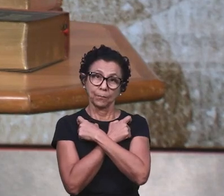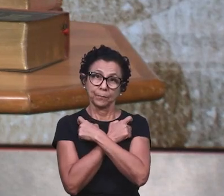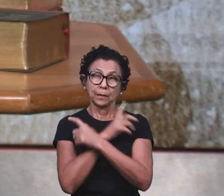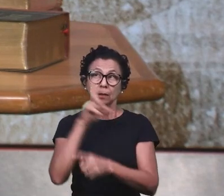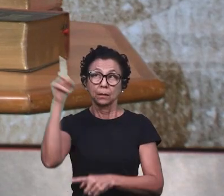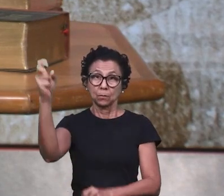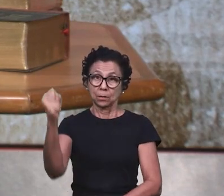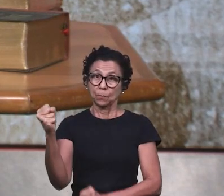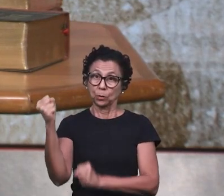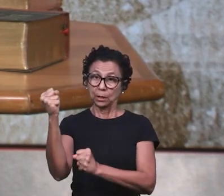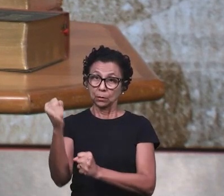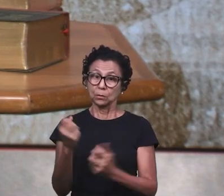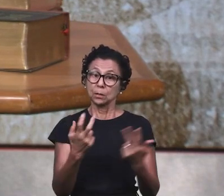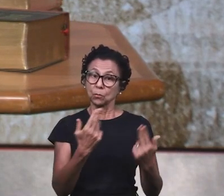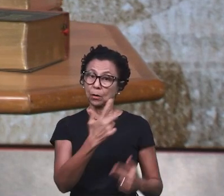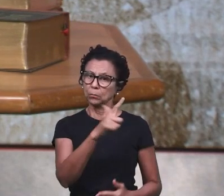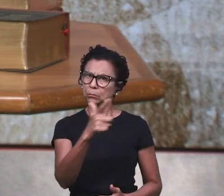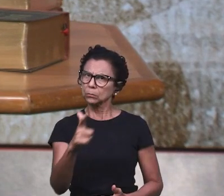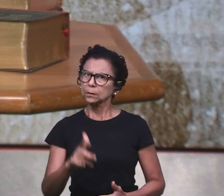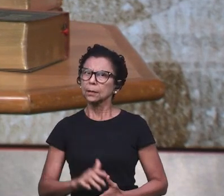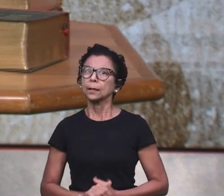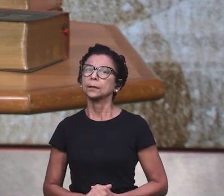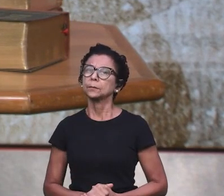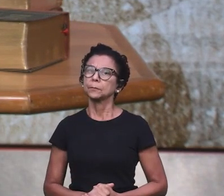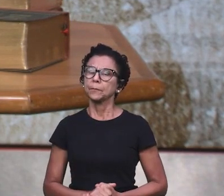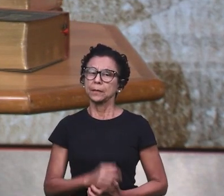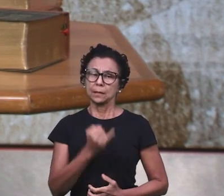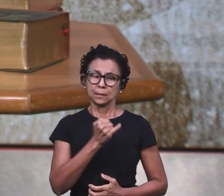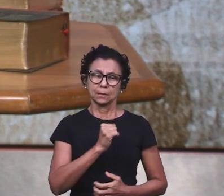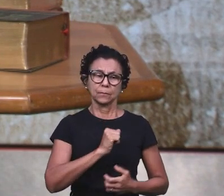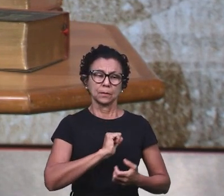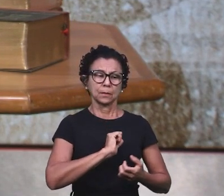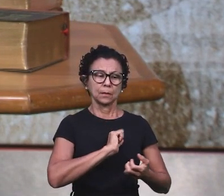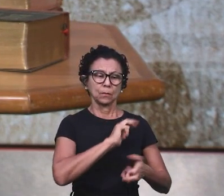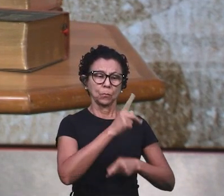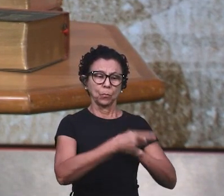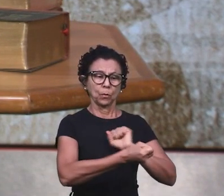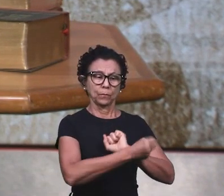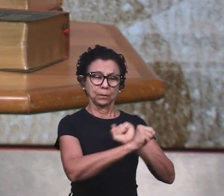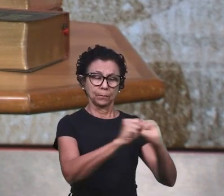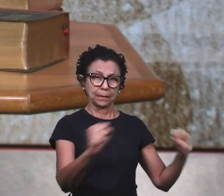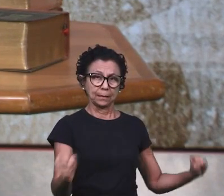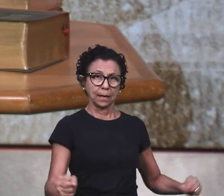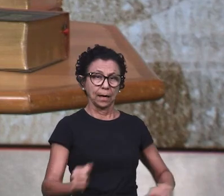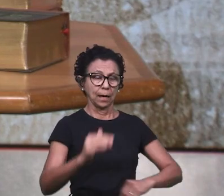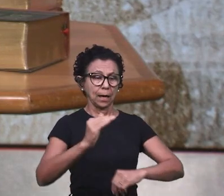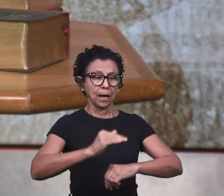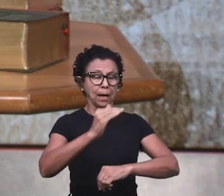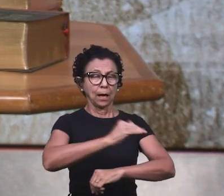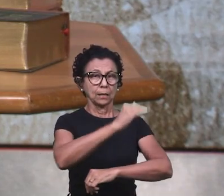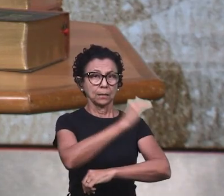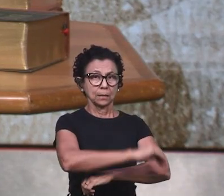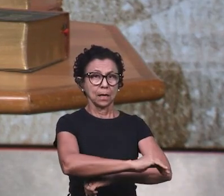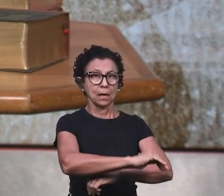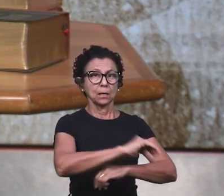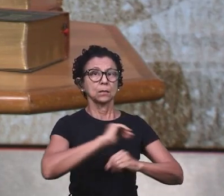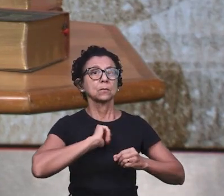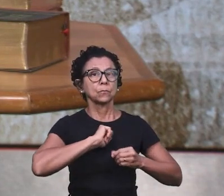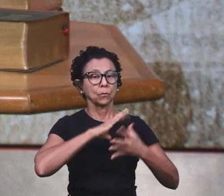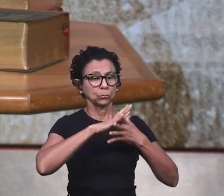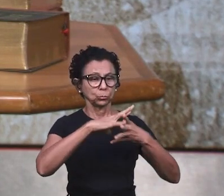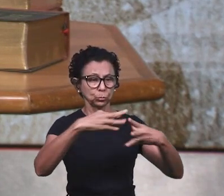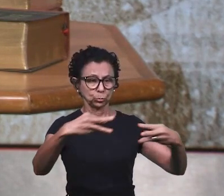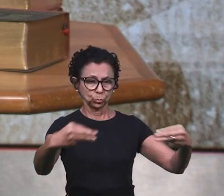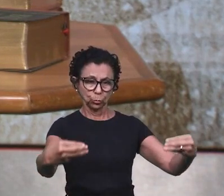as rãs apartar-se-ão de ti, e das tuas casas, e dos teus servos, e do teu povo,